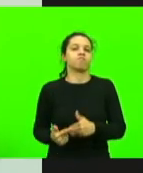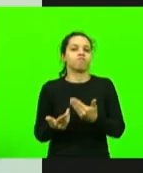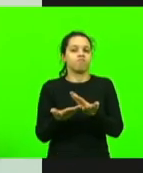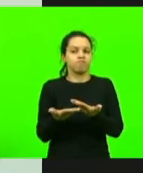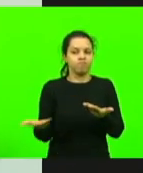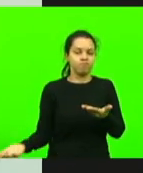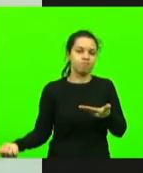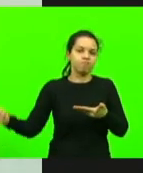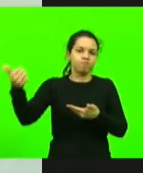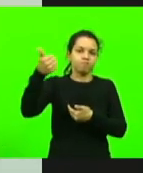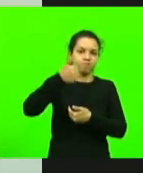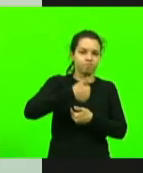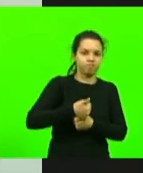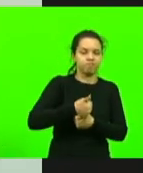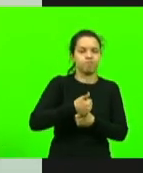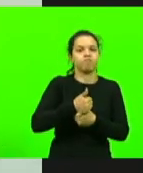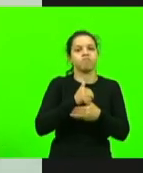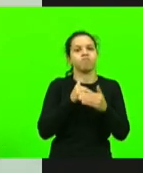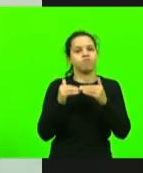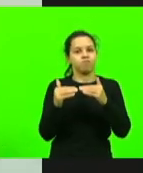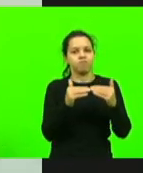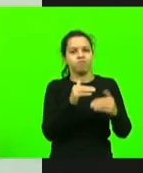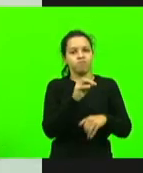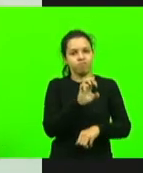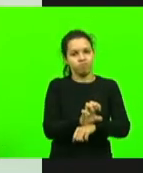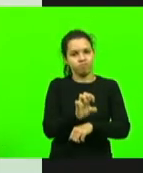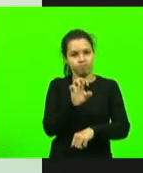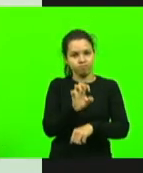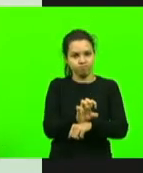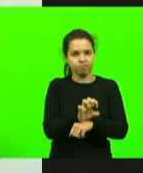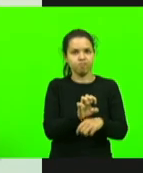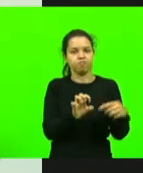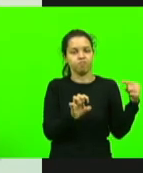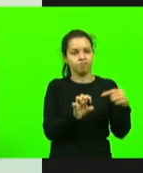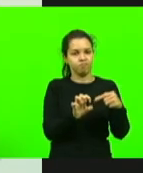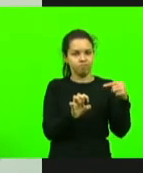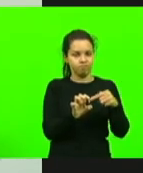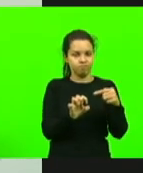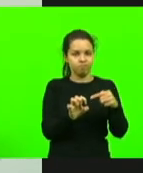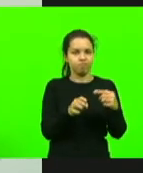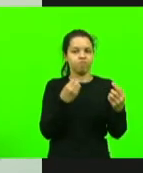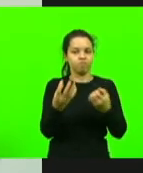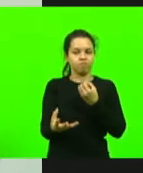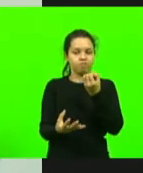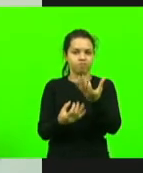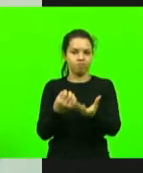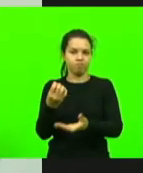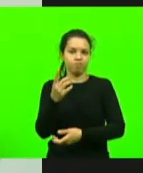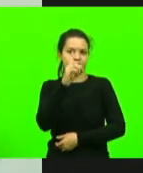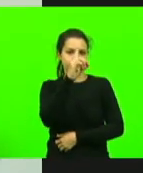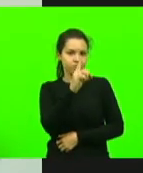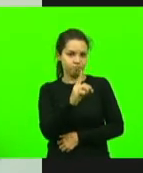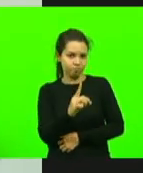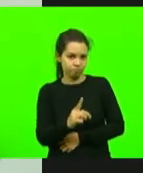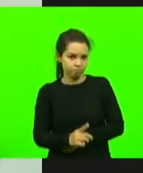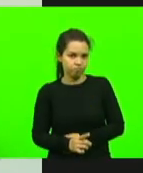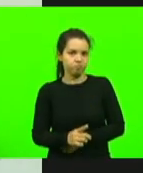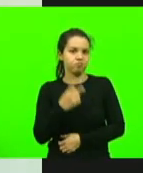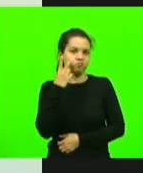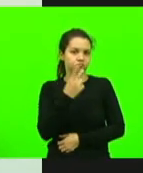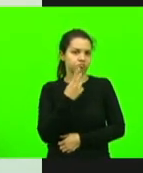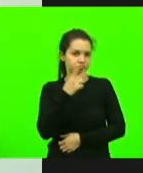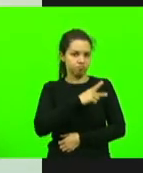hegemonia estatal do Estado como o provedor e direitos o provedor de